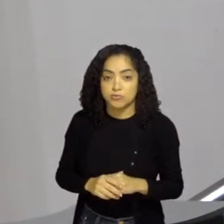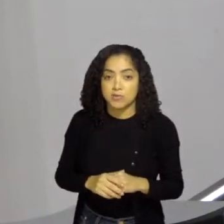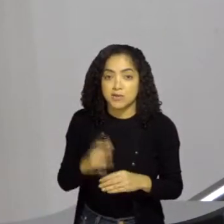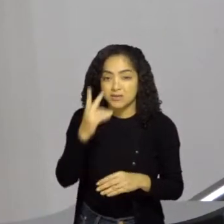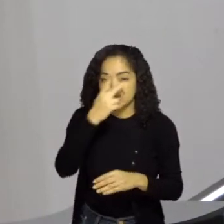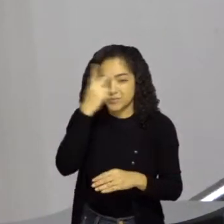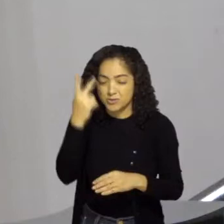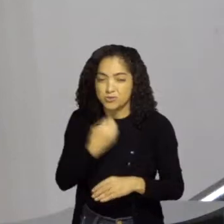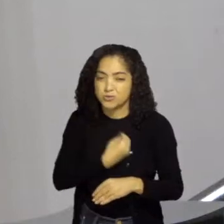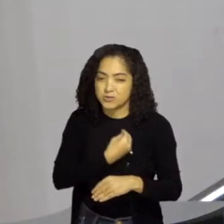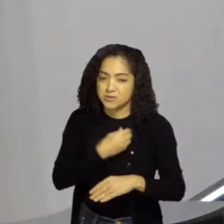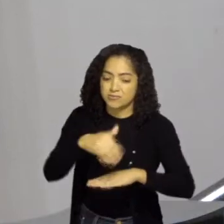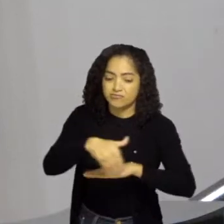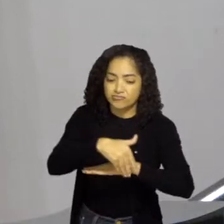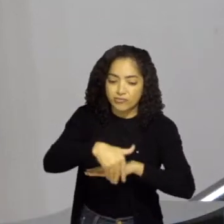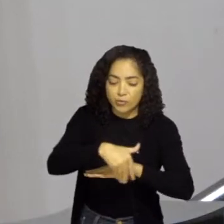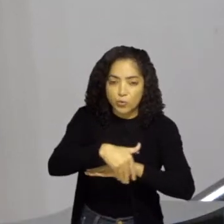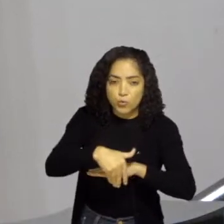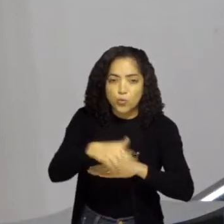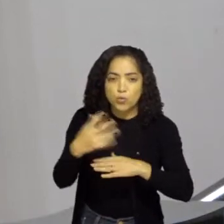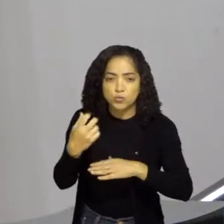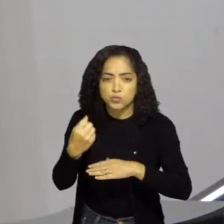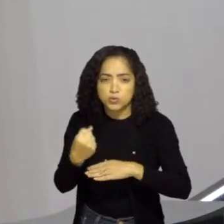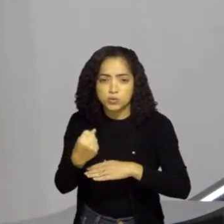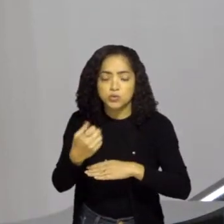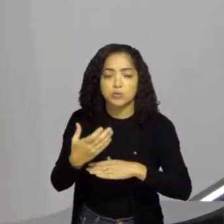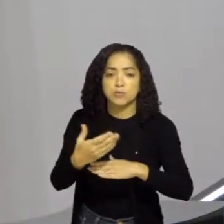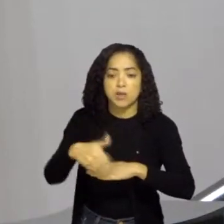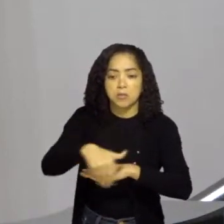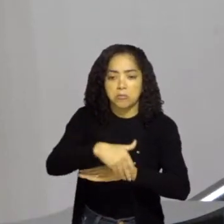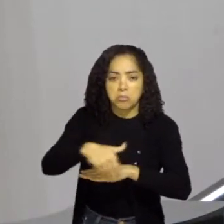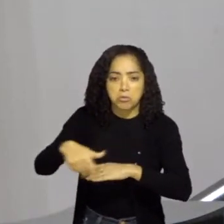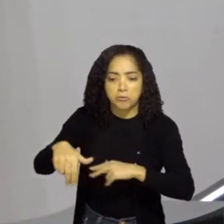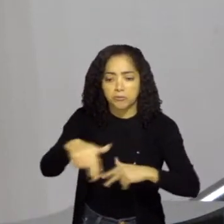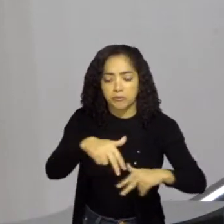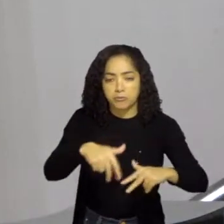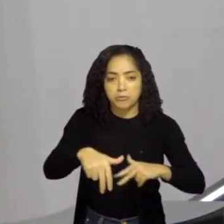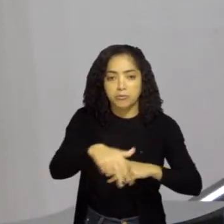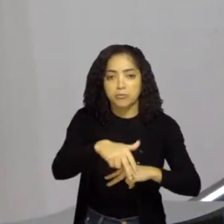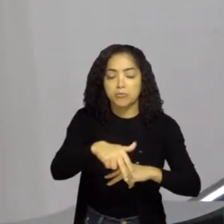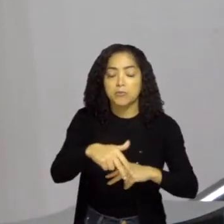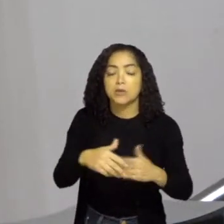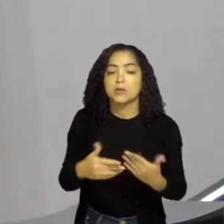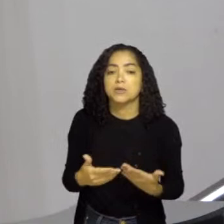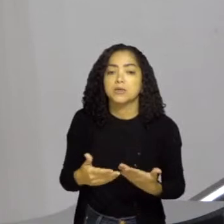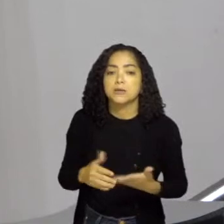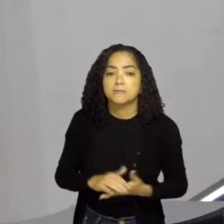rua, moradores de rua, moradores em situação de rua.